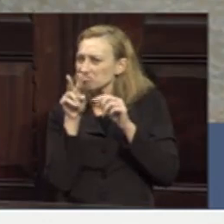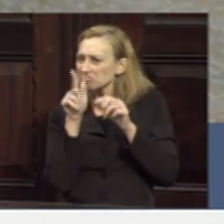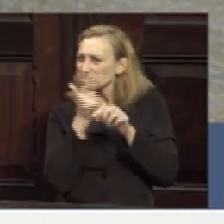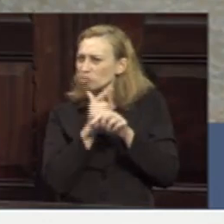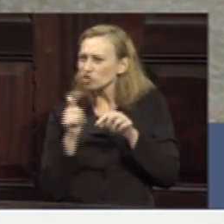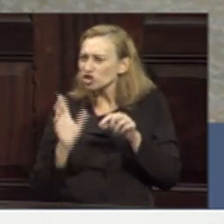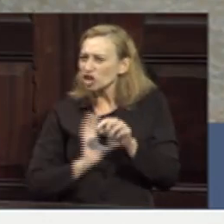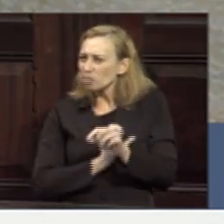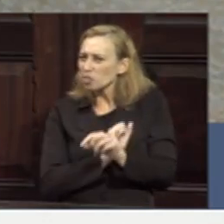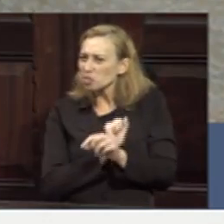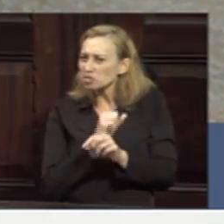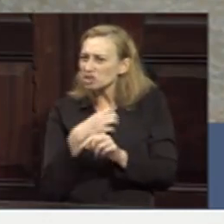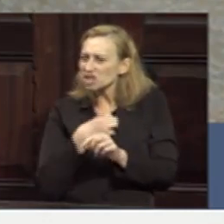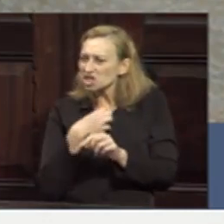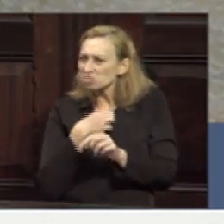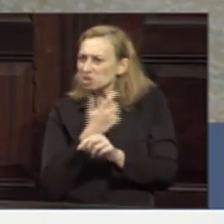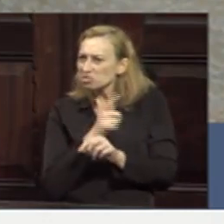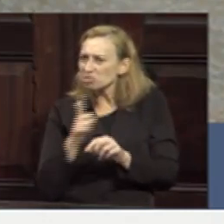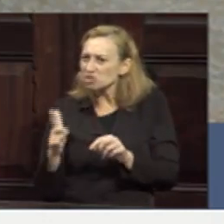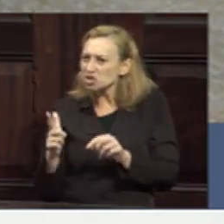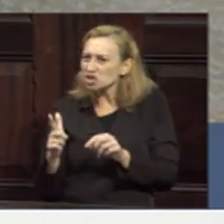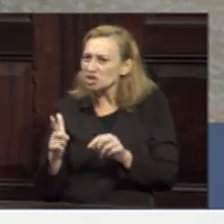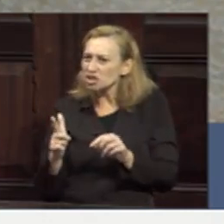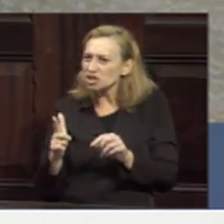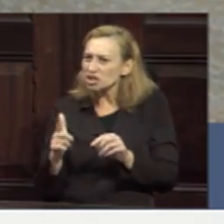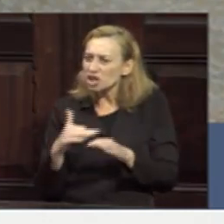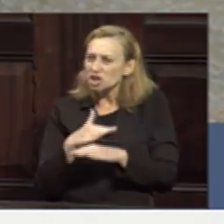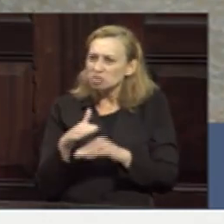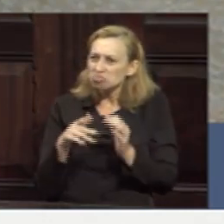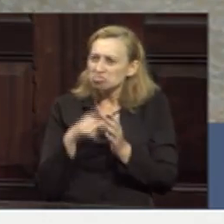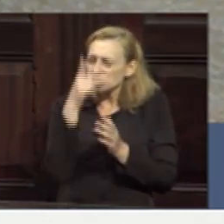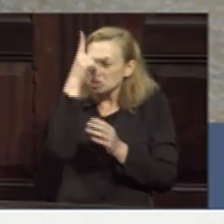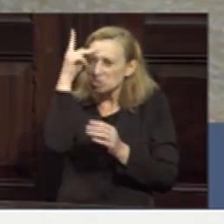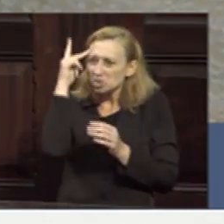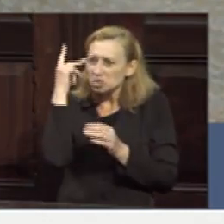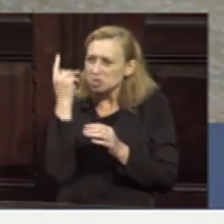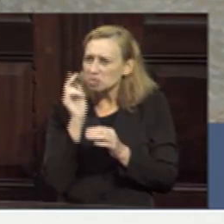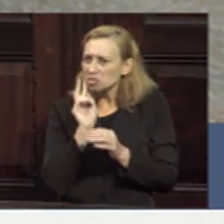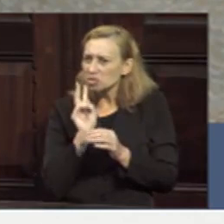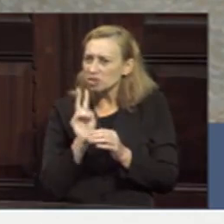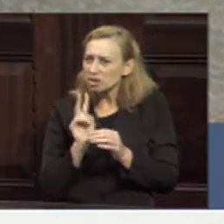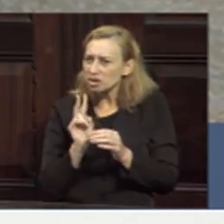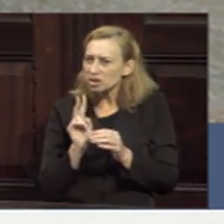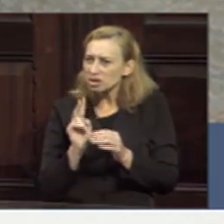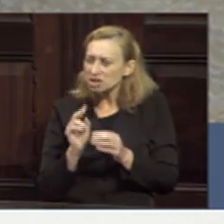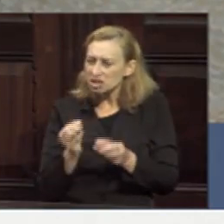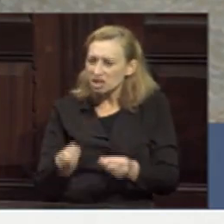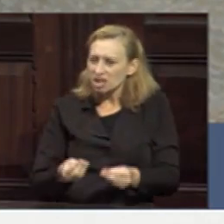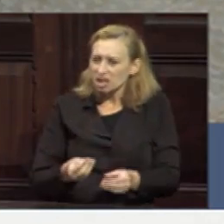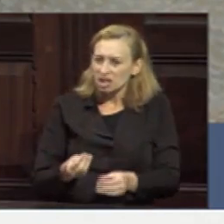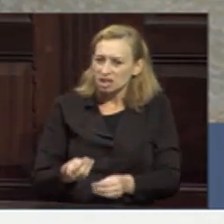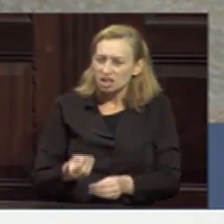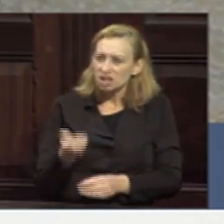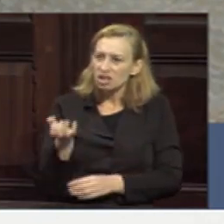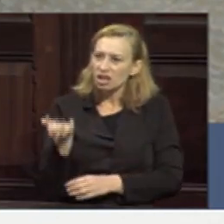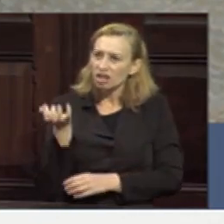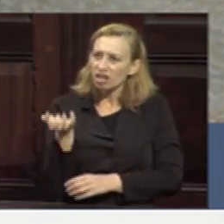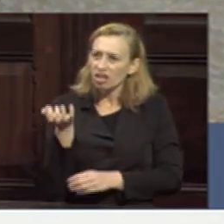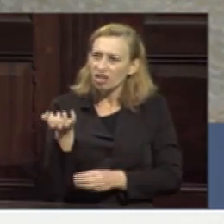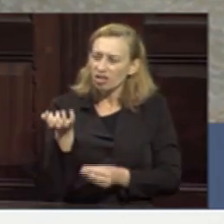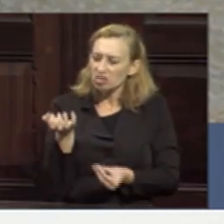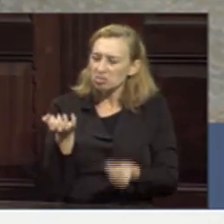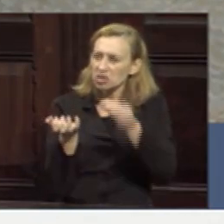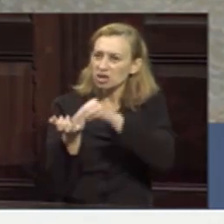E toda a gente deu esmola aos tais ciganos. Deram esmolas até